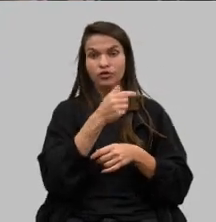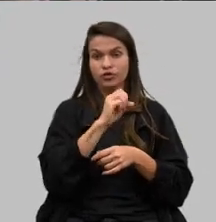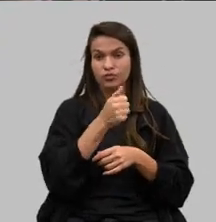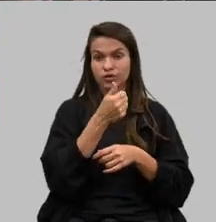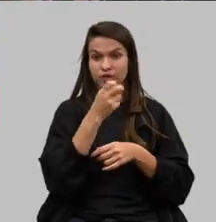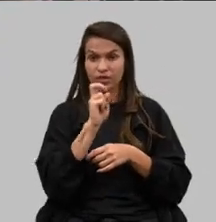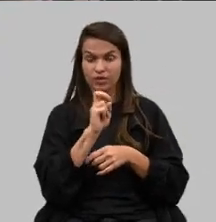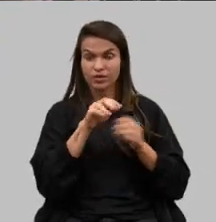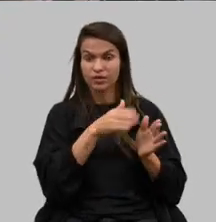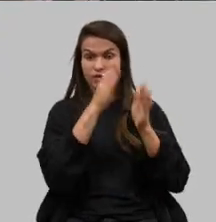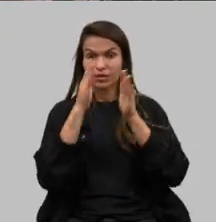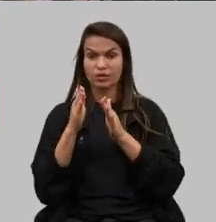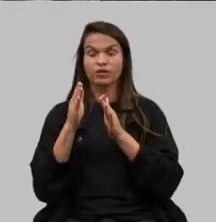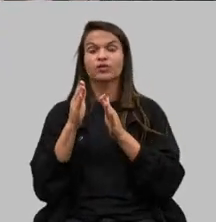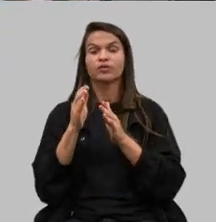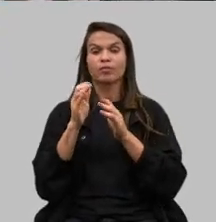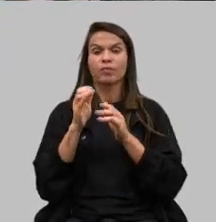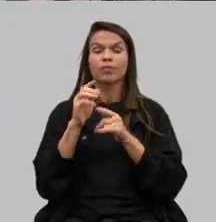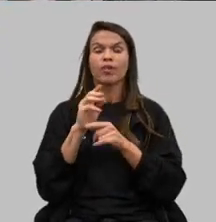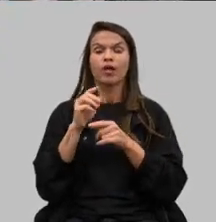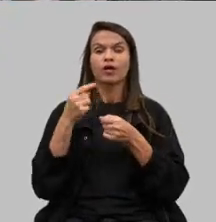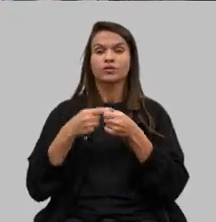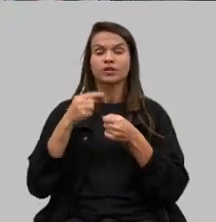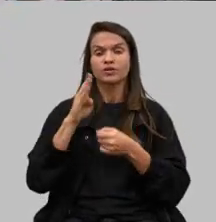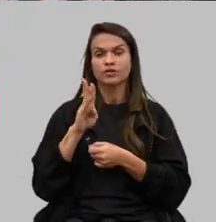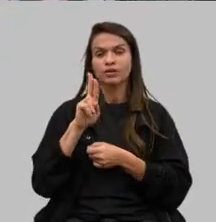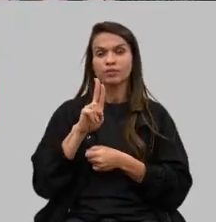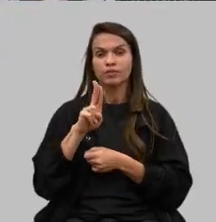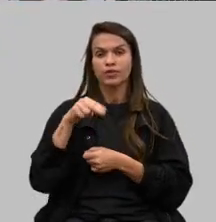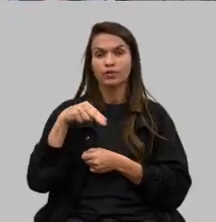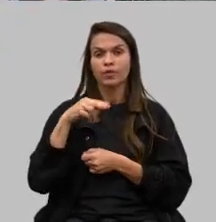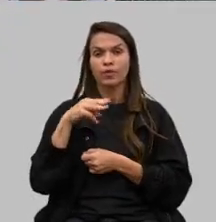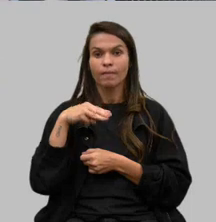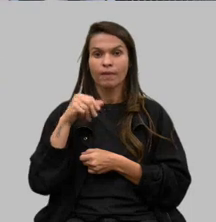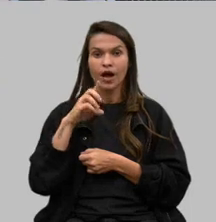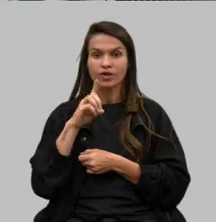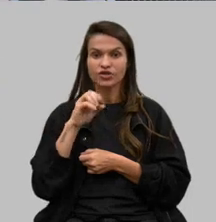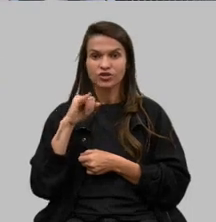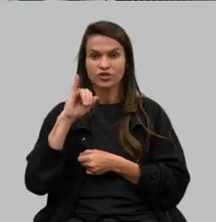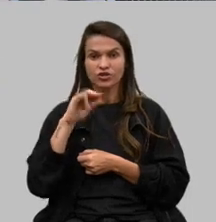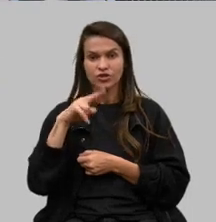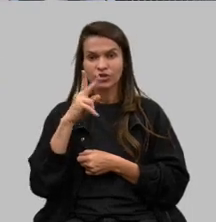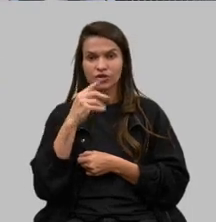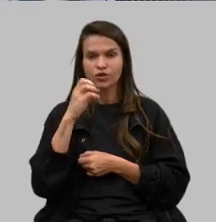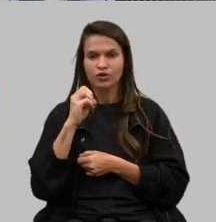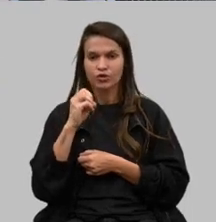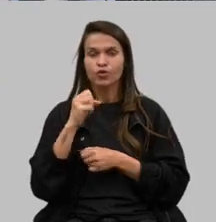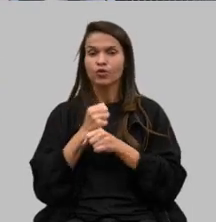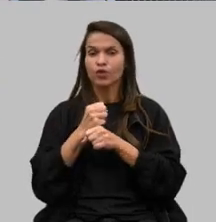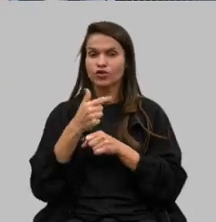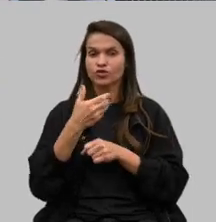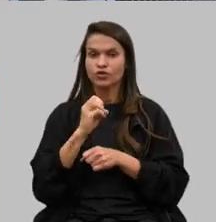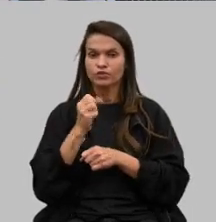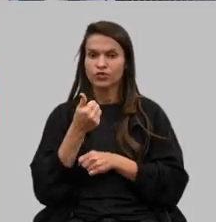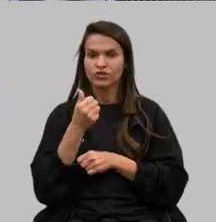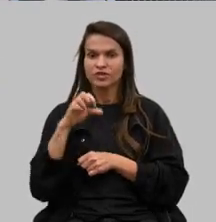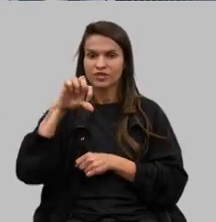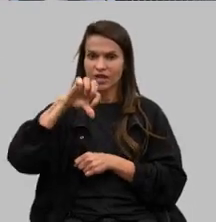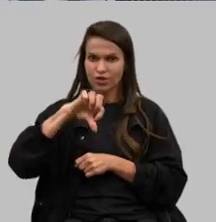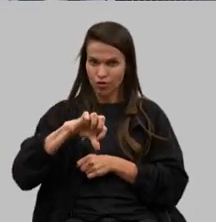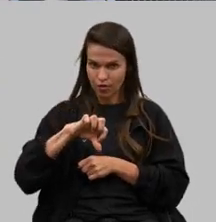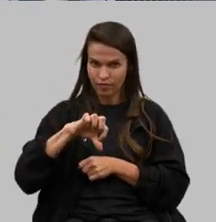eh Brumadinho e em 20019 e isso